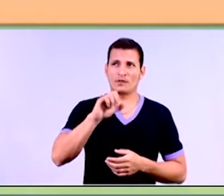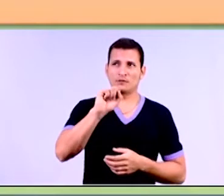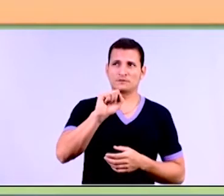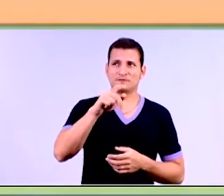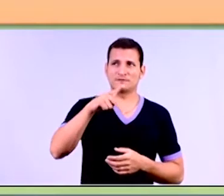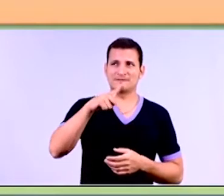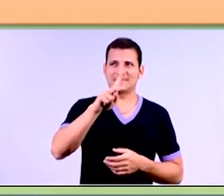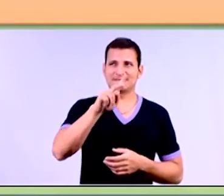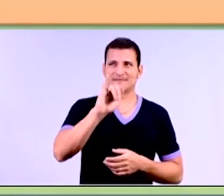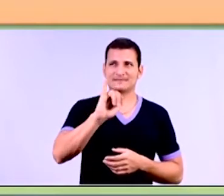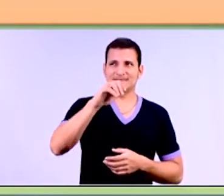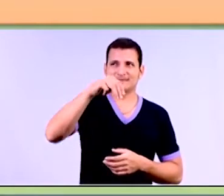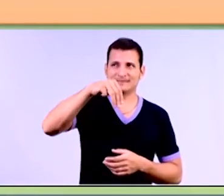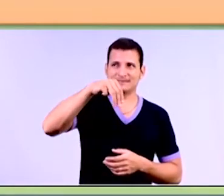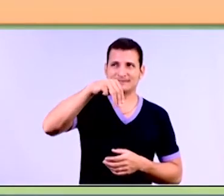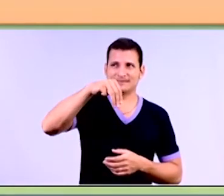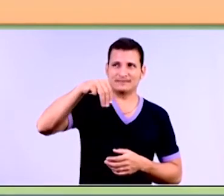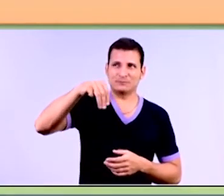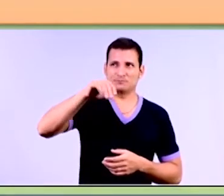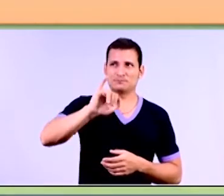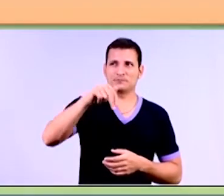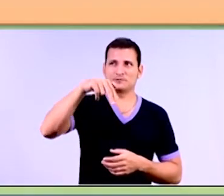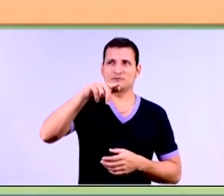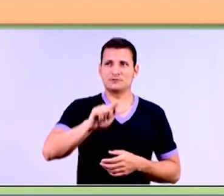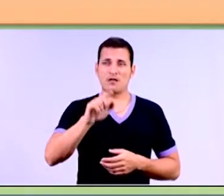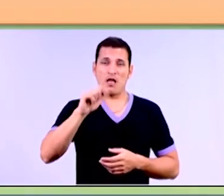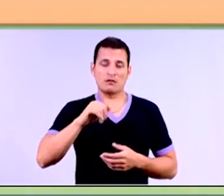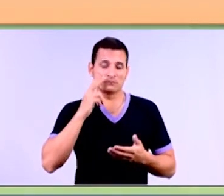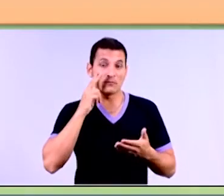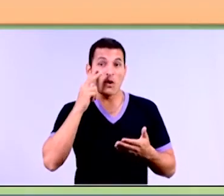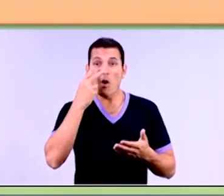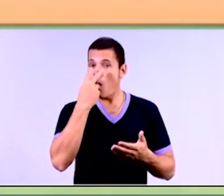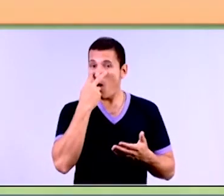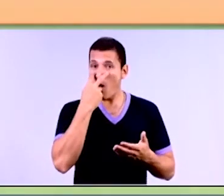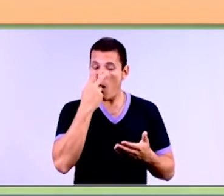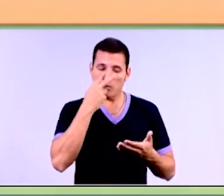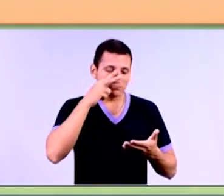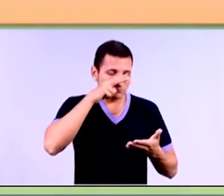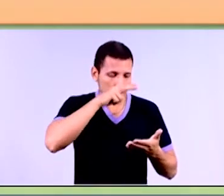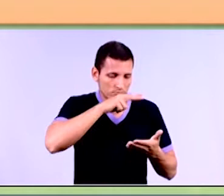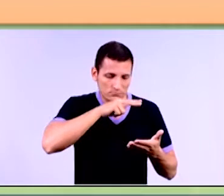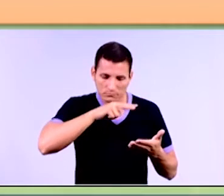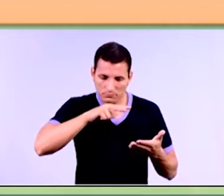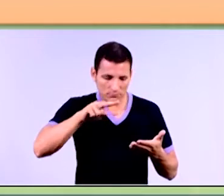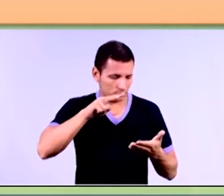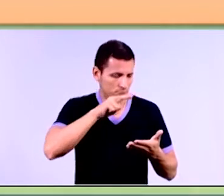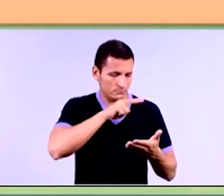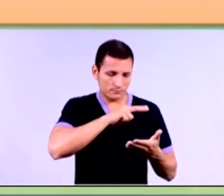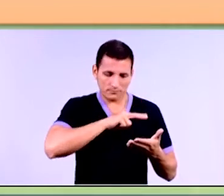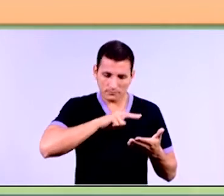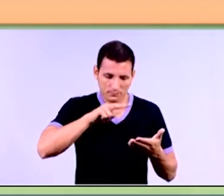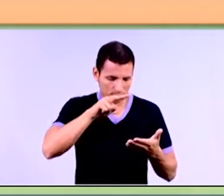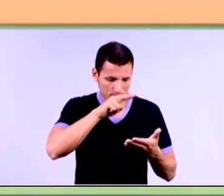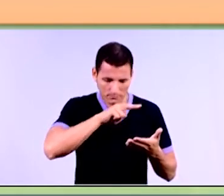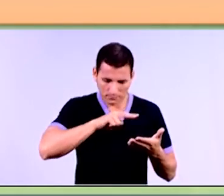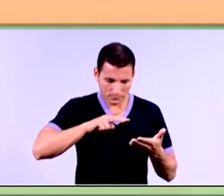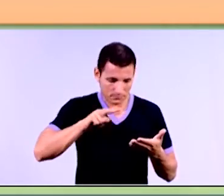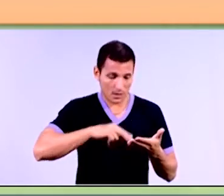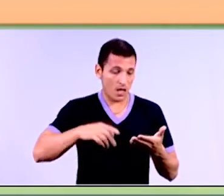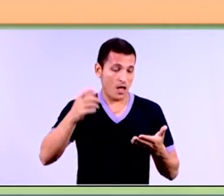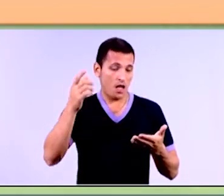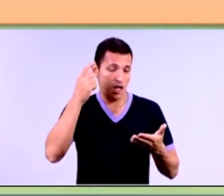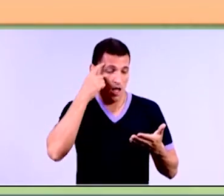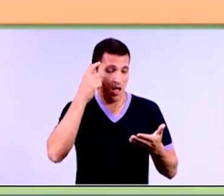nosso slide, é passar os olhos sobre o texto para se ter uma ideia geral do que se